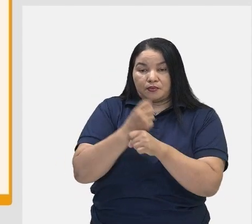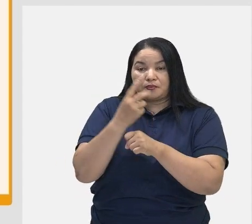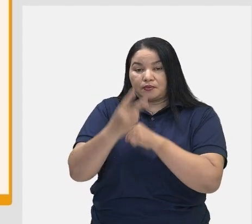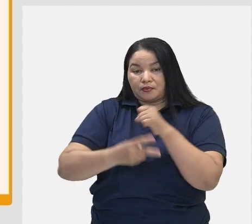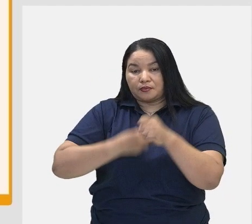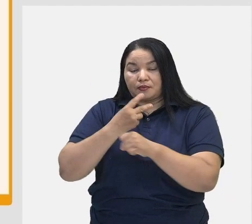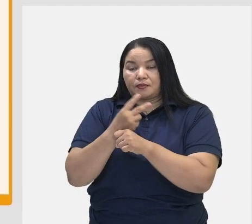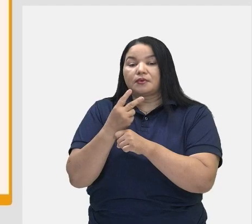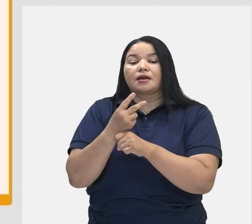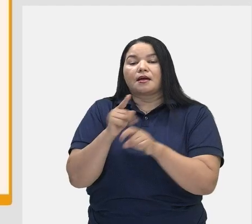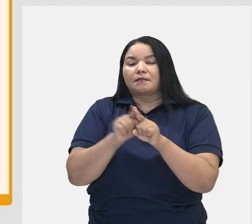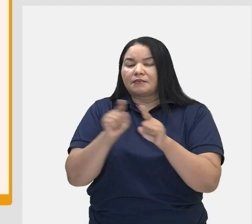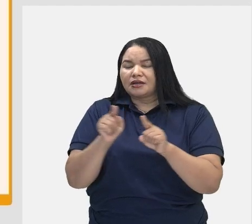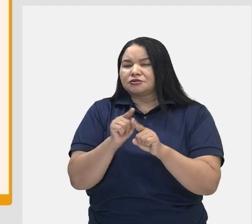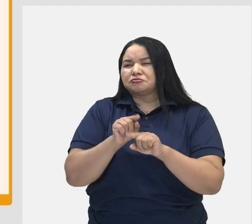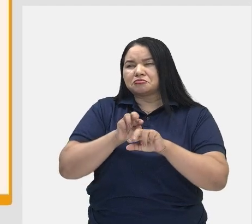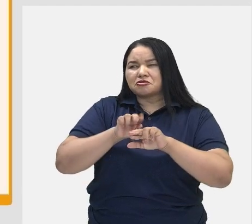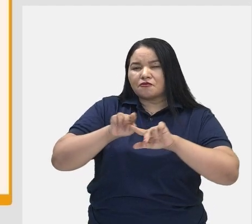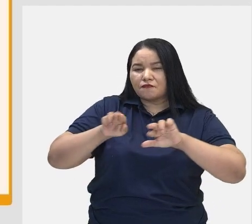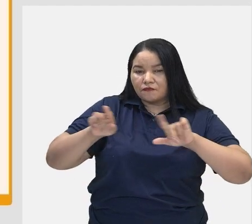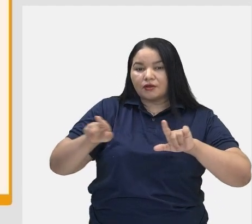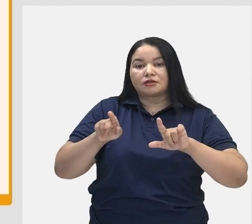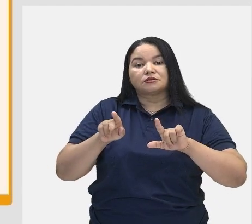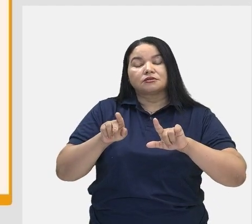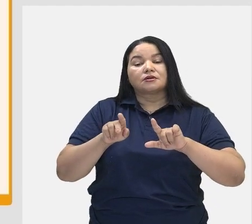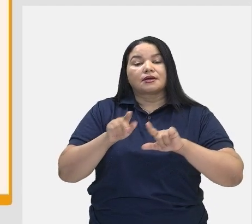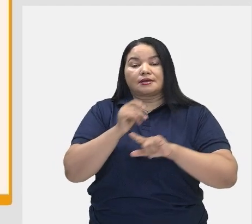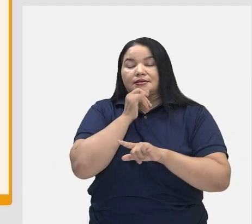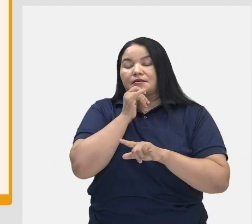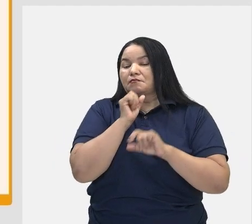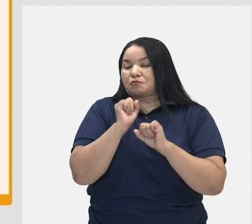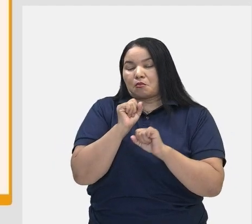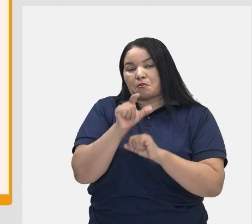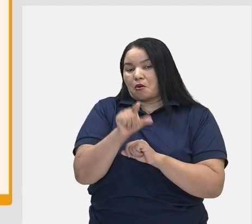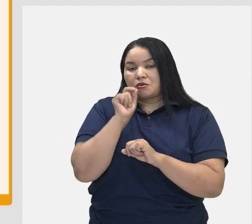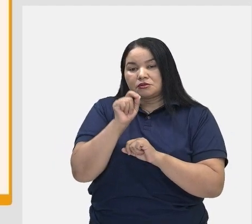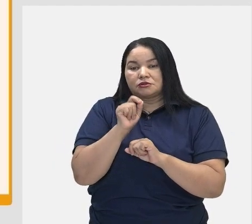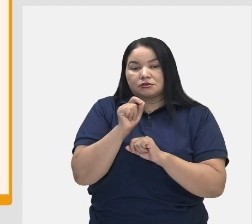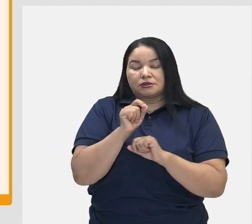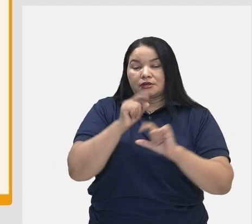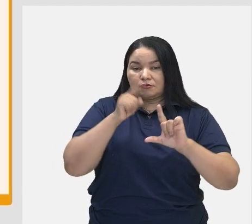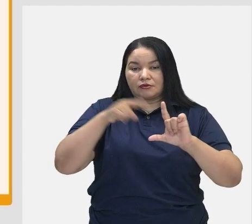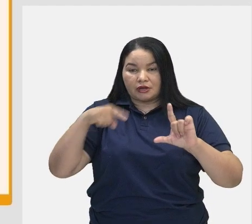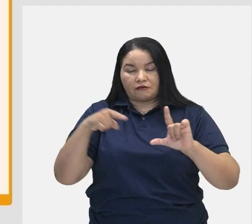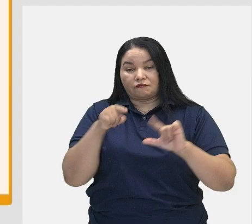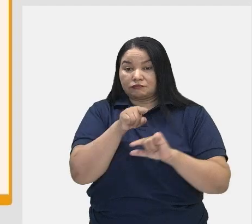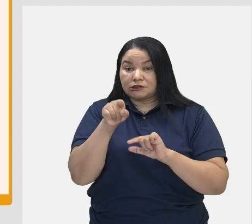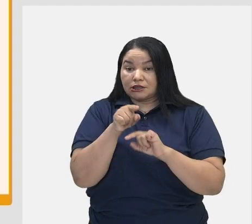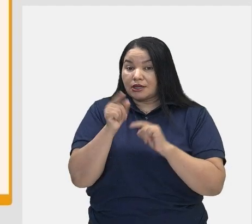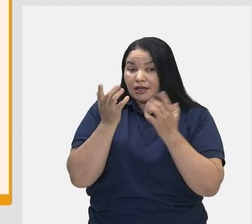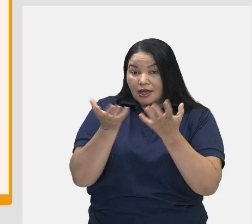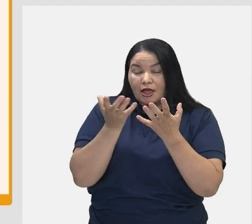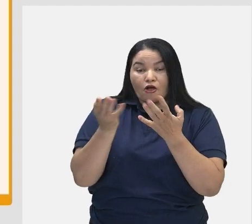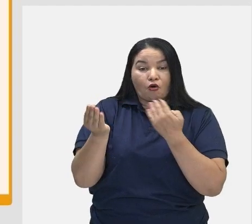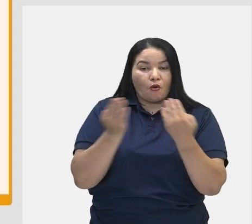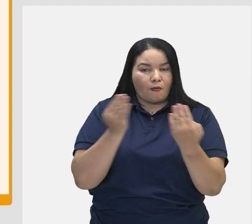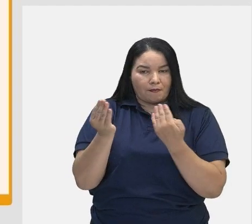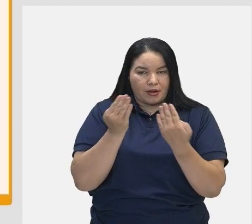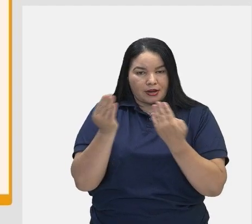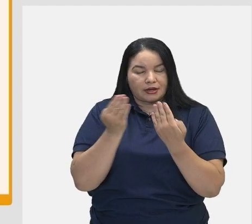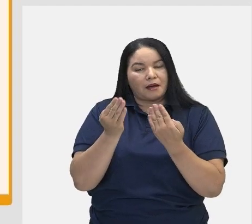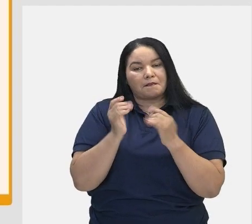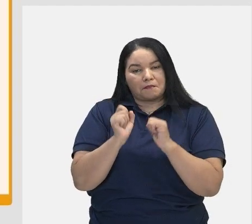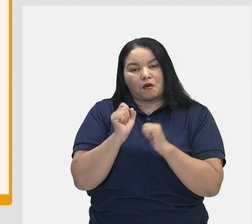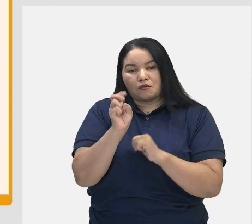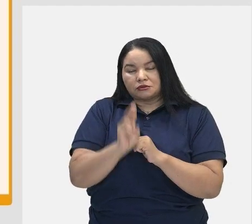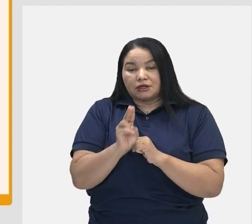existem N exemplos. E você pode ali escolher esse tipo de gráfico quando você quer comparar. Por exemplo, aqui eu tenho só uma